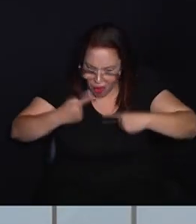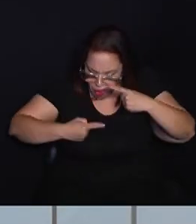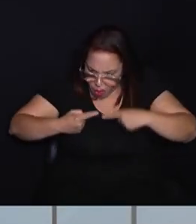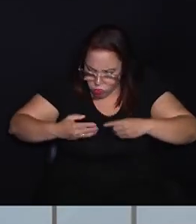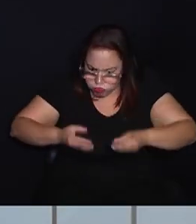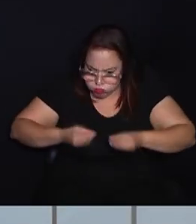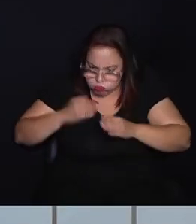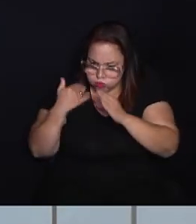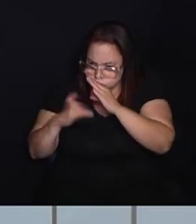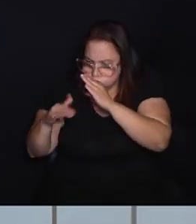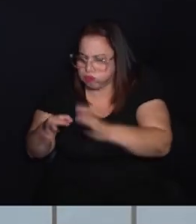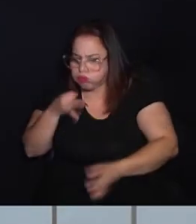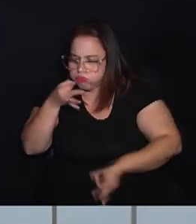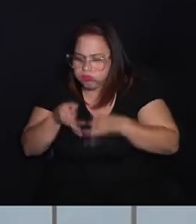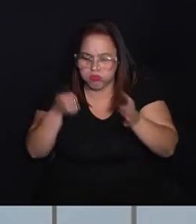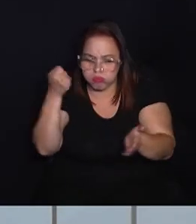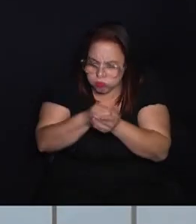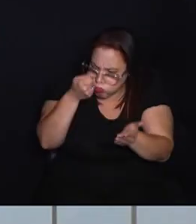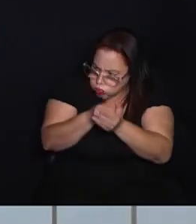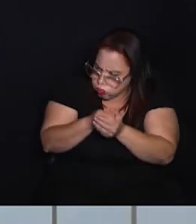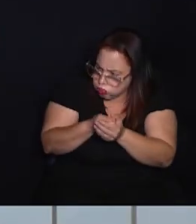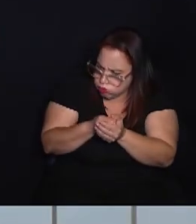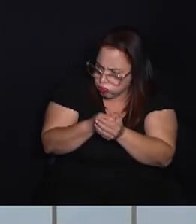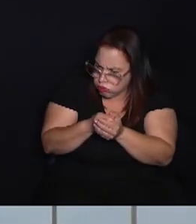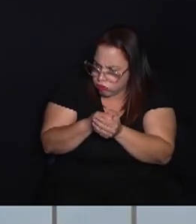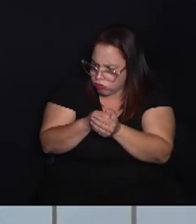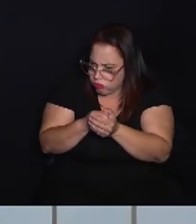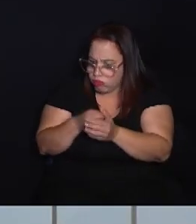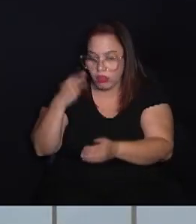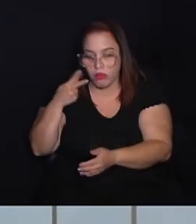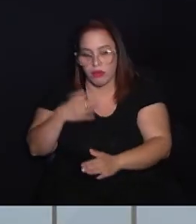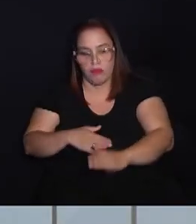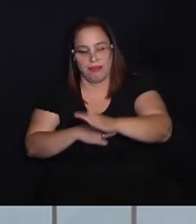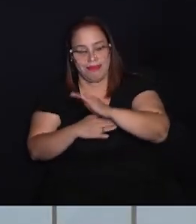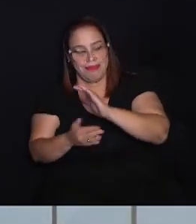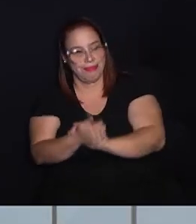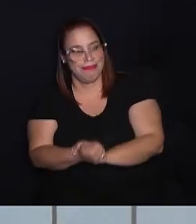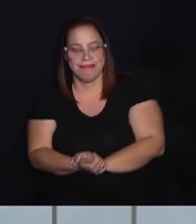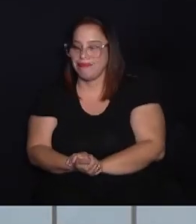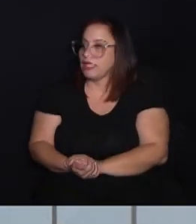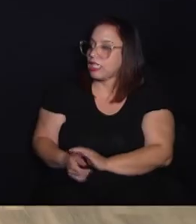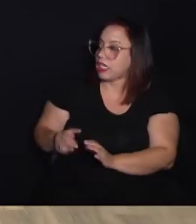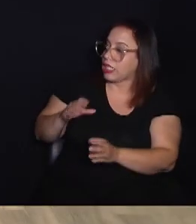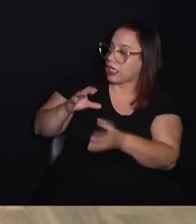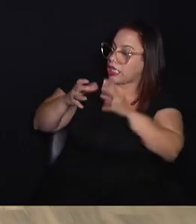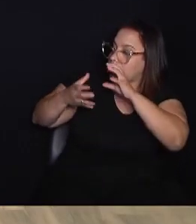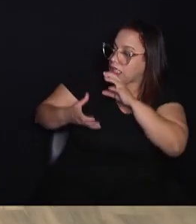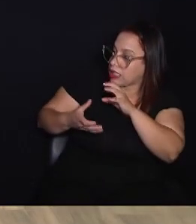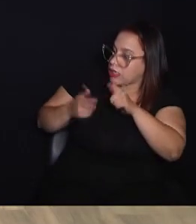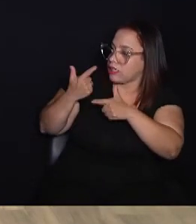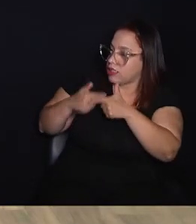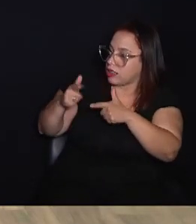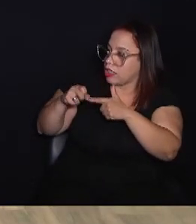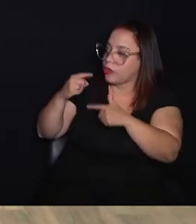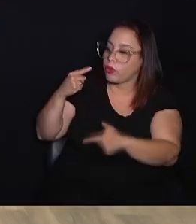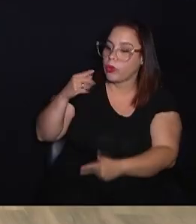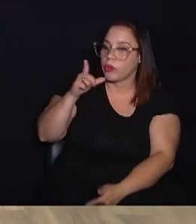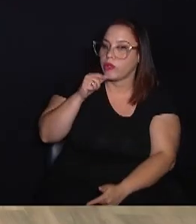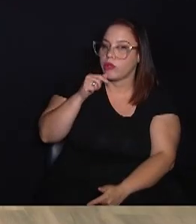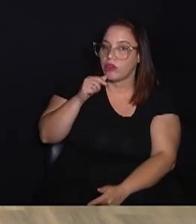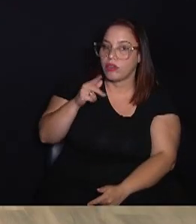uma revolução no transporte. Eu acho que ele vai ajudar muito na melhoria da qualidade, regulação da tarifa, do conforto